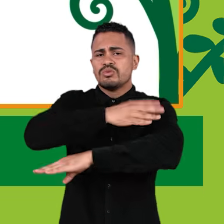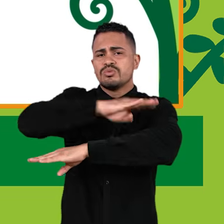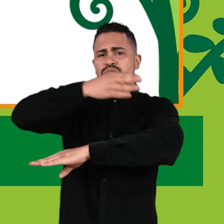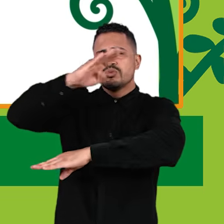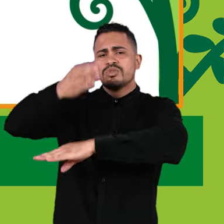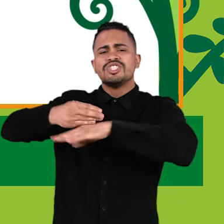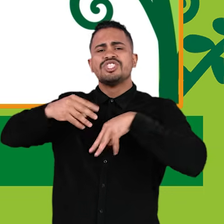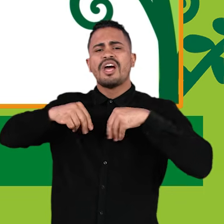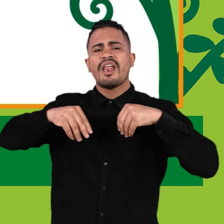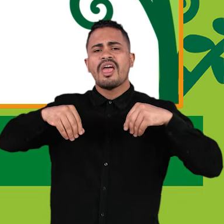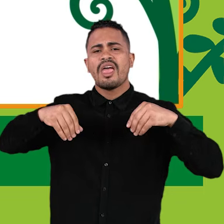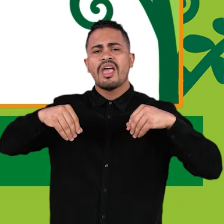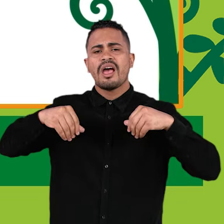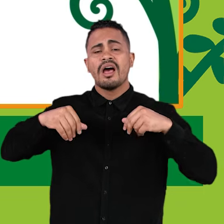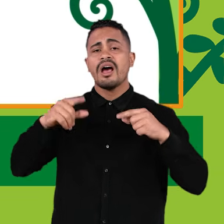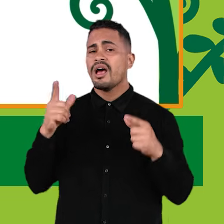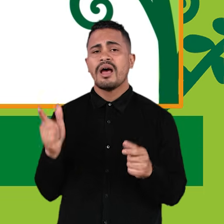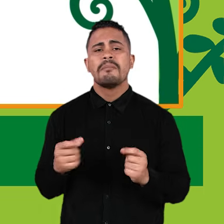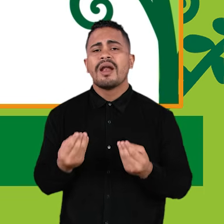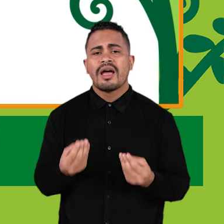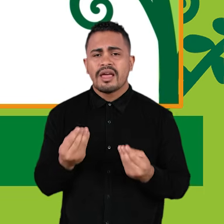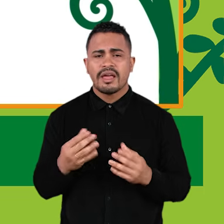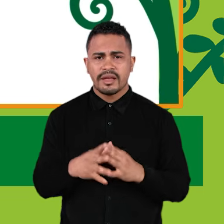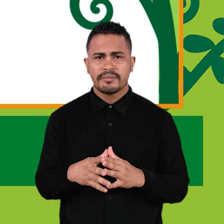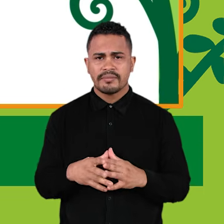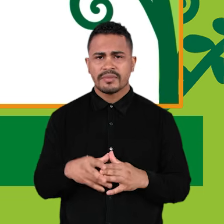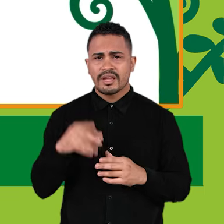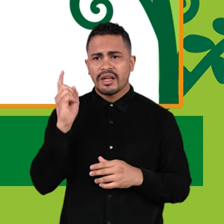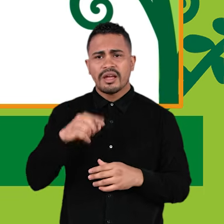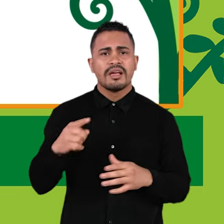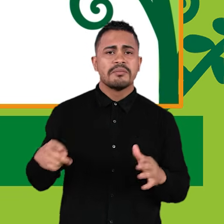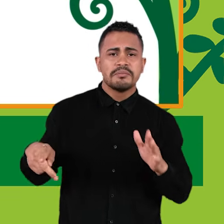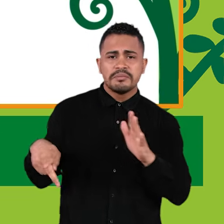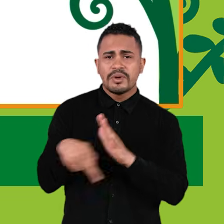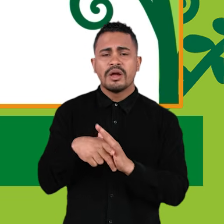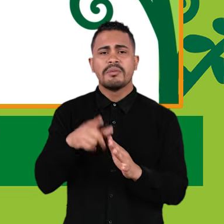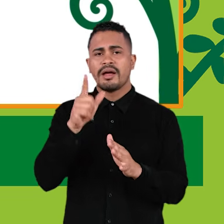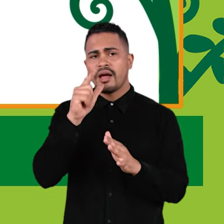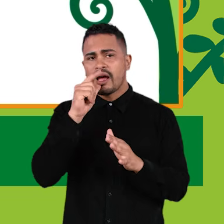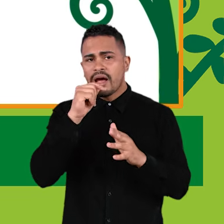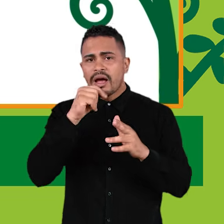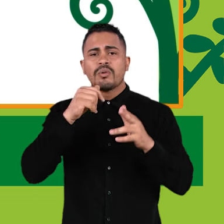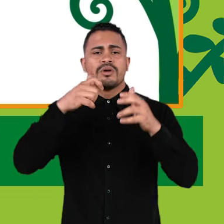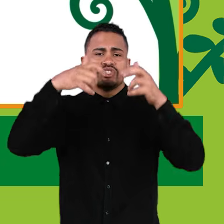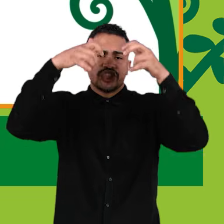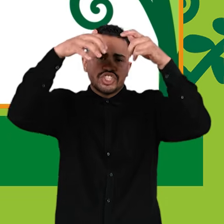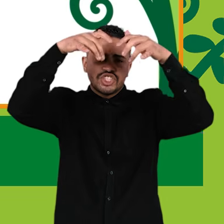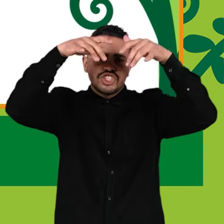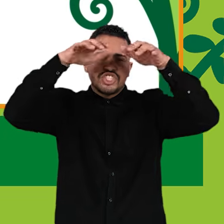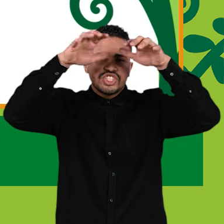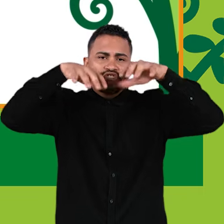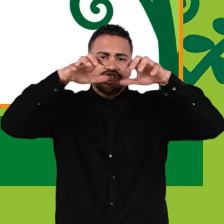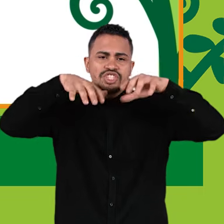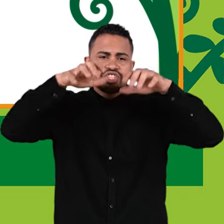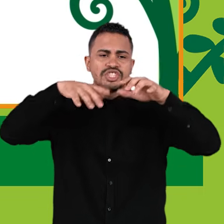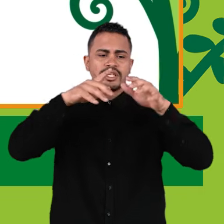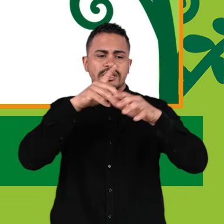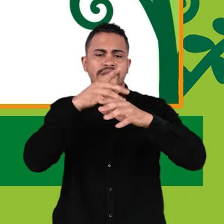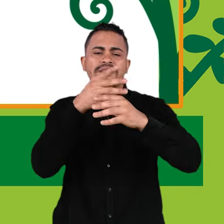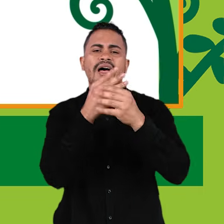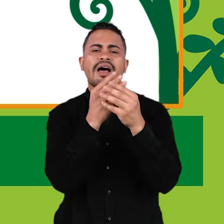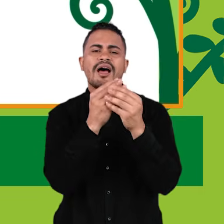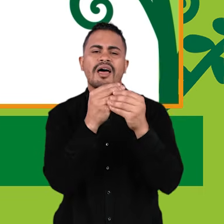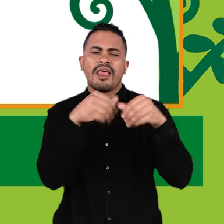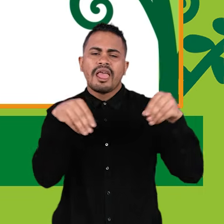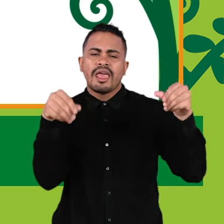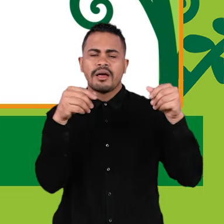elas servem como um repositório, né, de lençóis freáticos, então a água que cai ali naquela areia da duna, primeiro